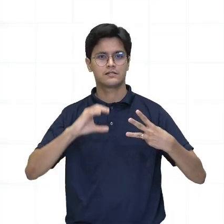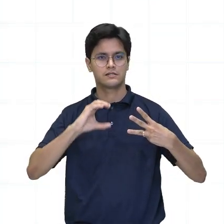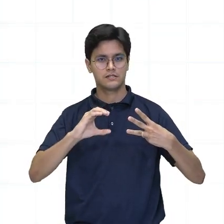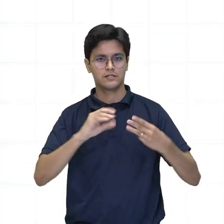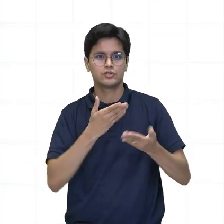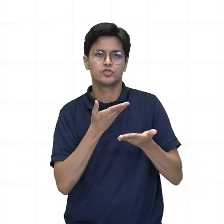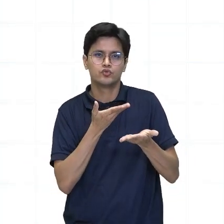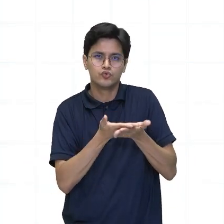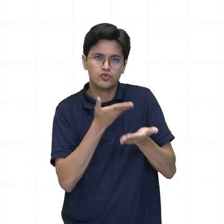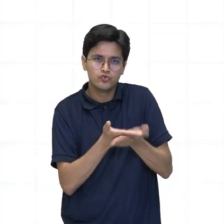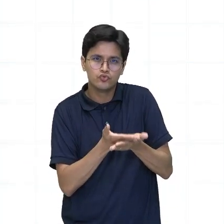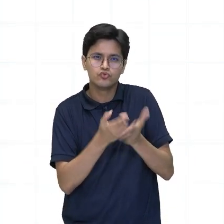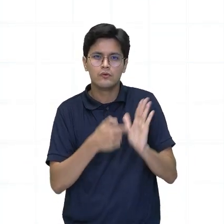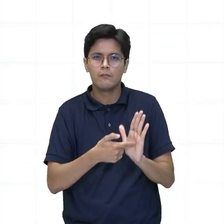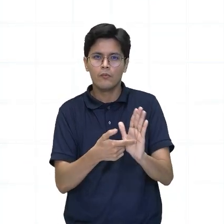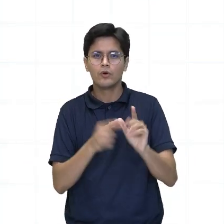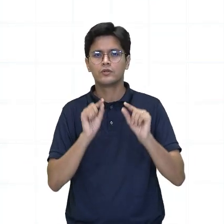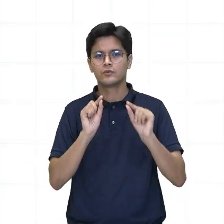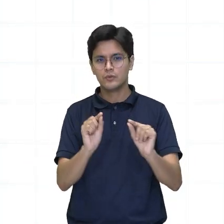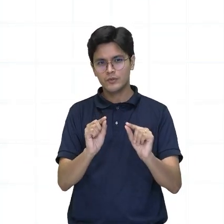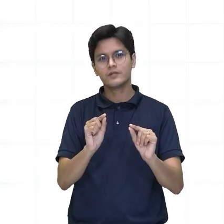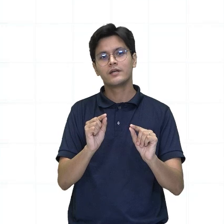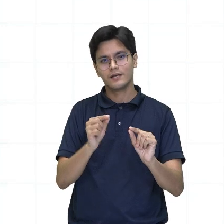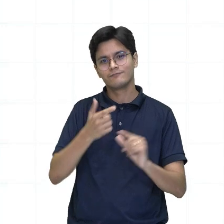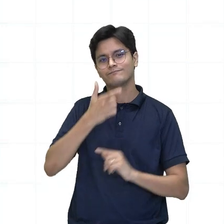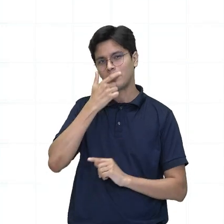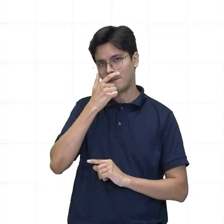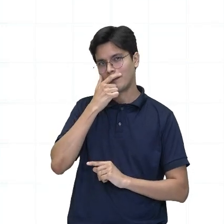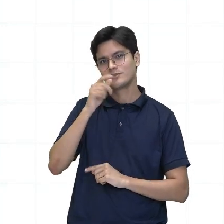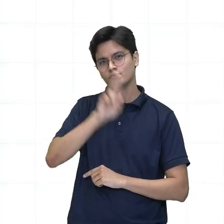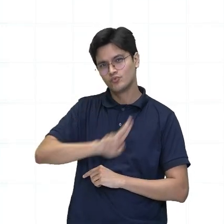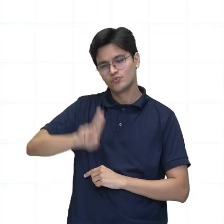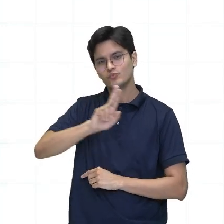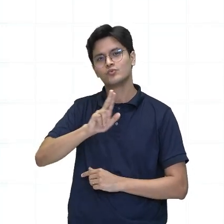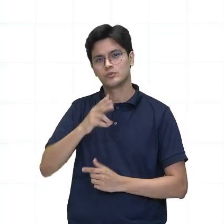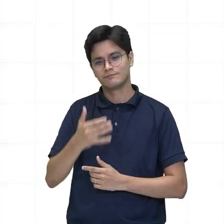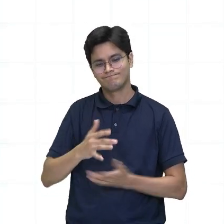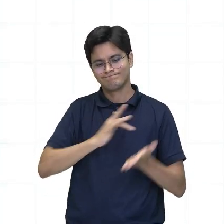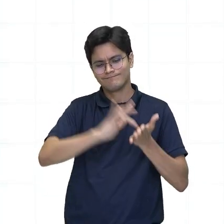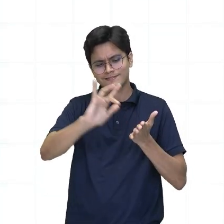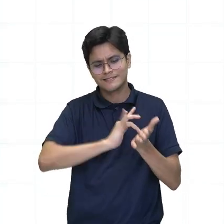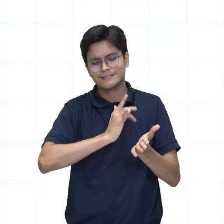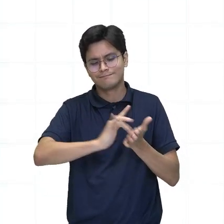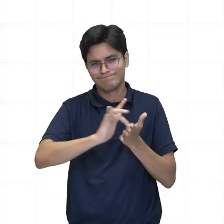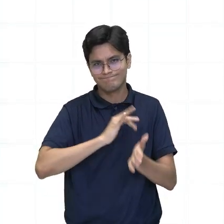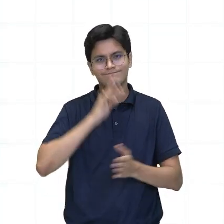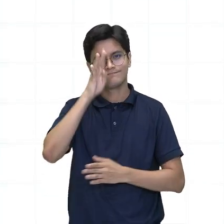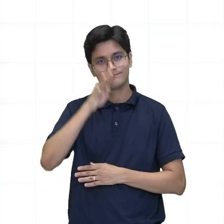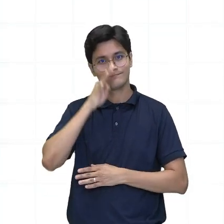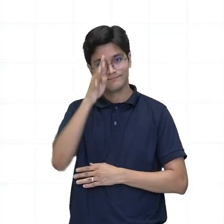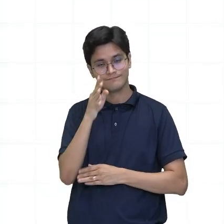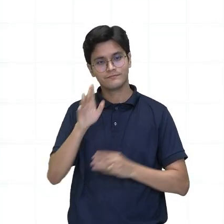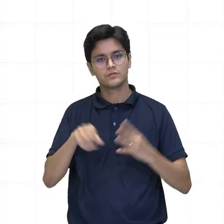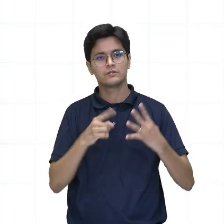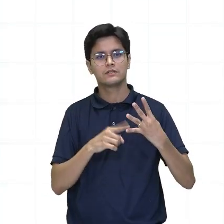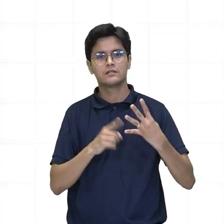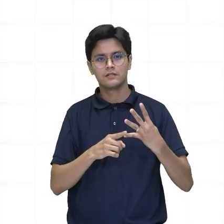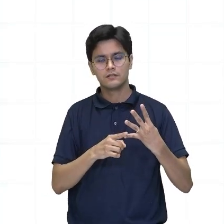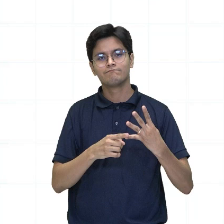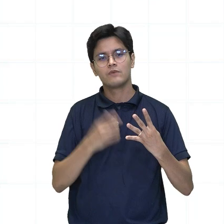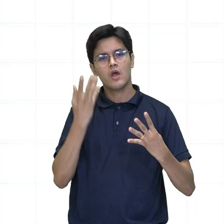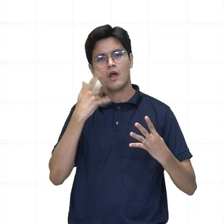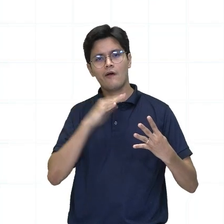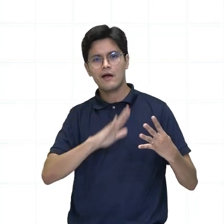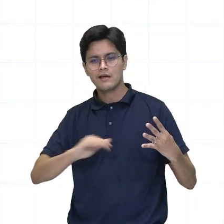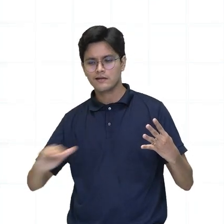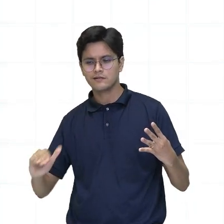excessivo de telas. E então, pessoal, a resposta seria a letra B, que